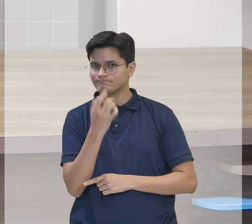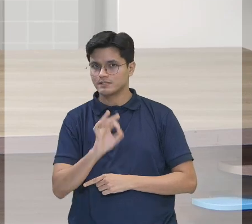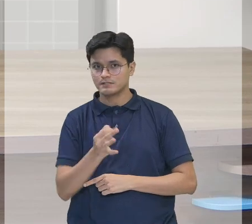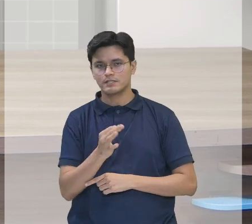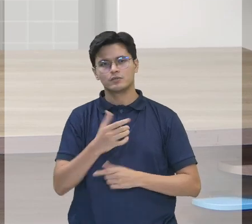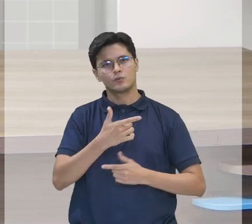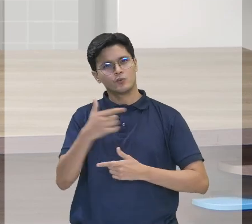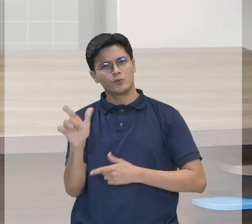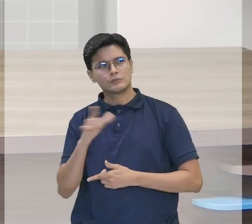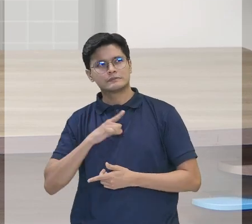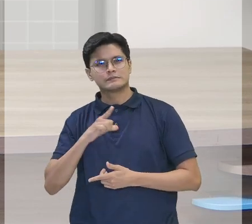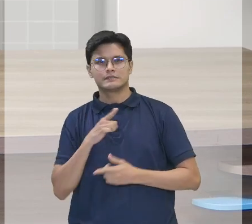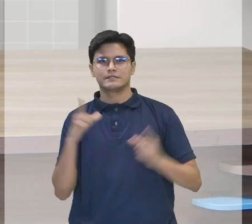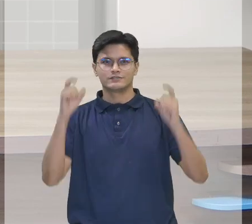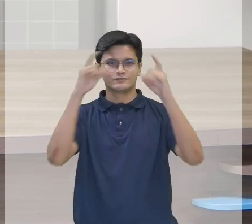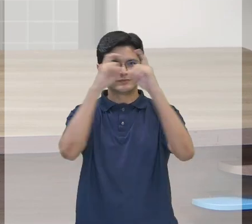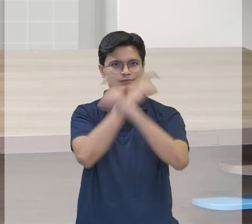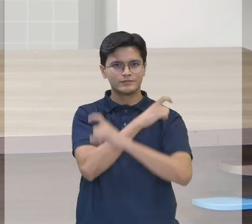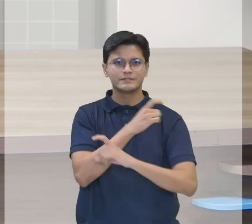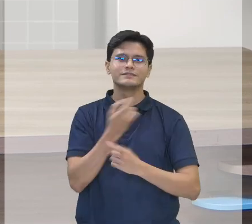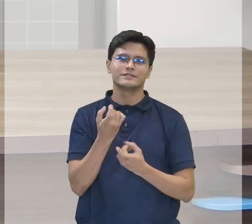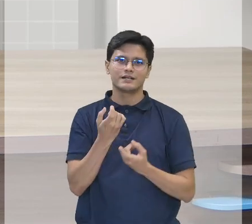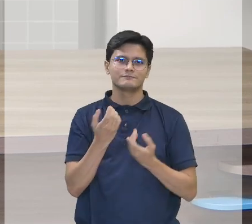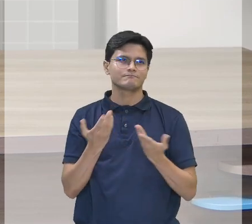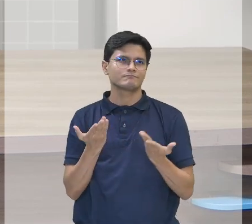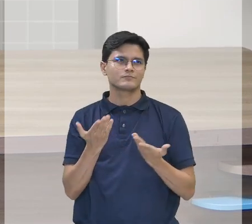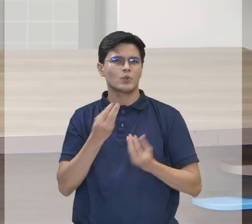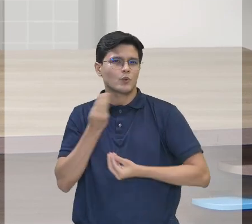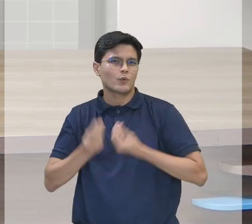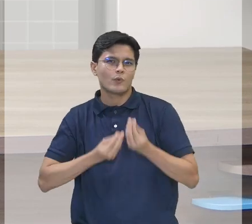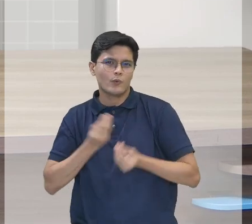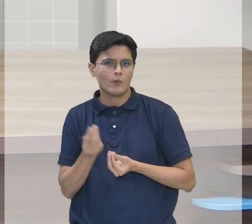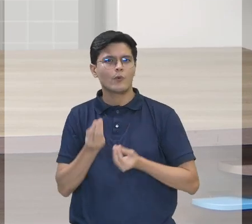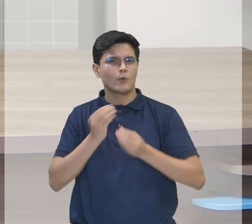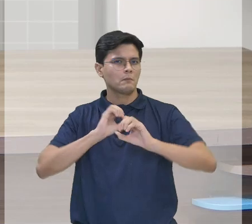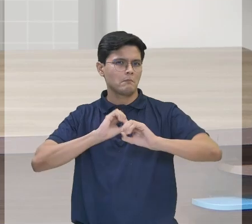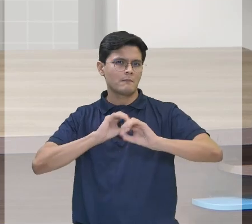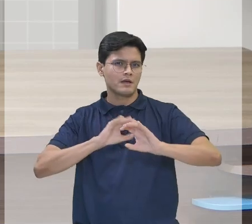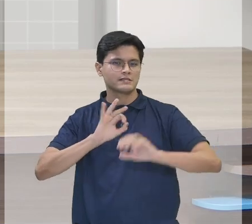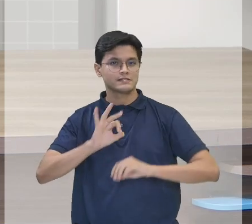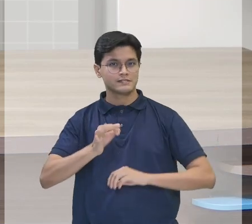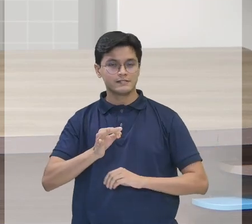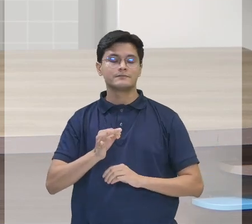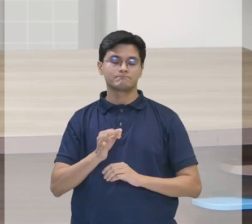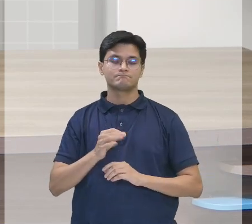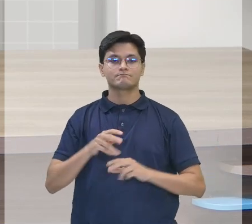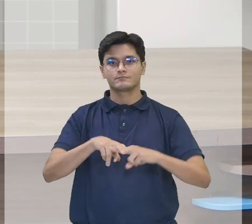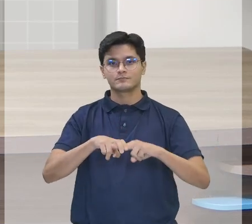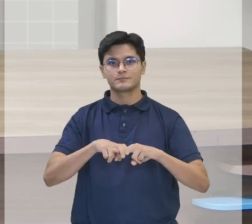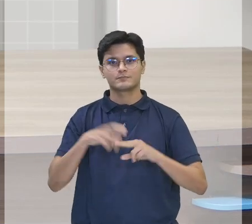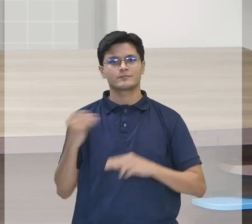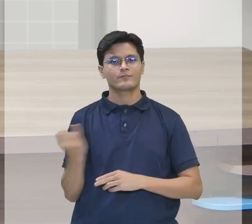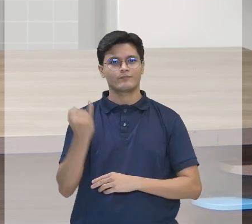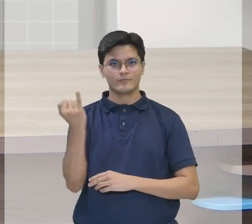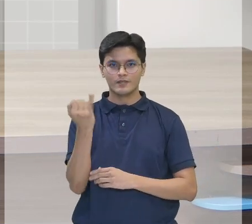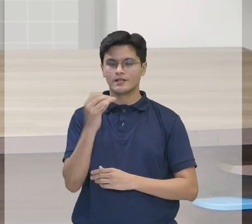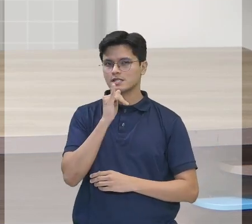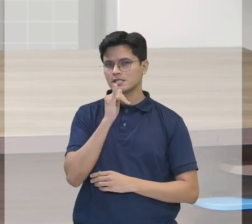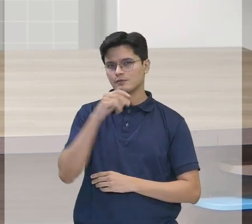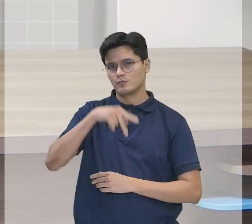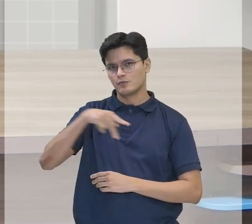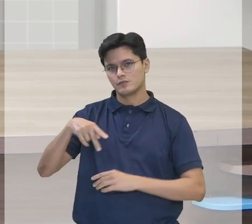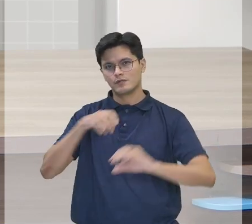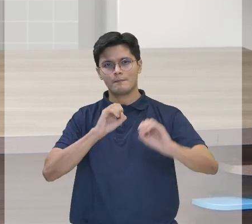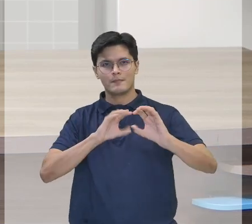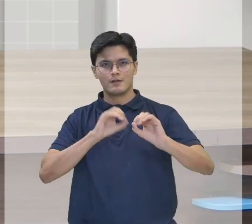dificuldade em estar ali fazendo a mediação da aprendizagem, por isso que é importante quando o nosso professor ministrante, ele coloca